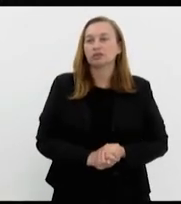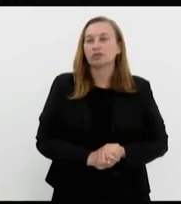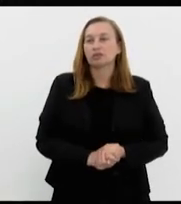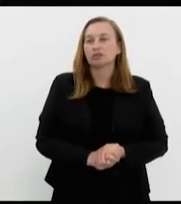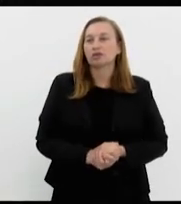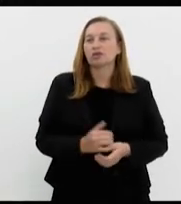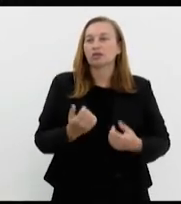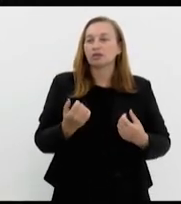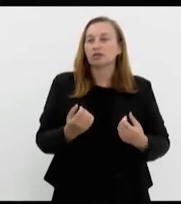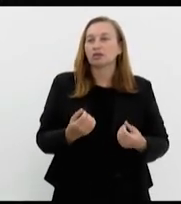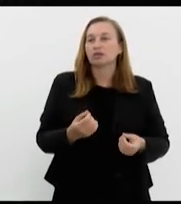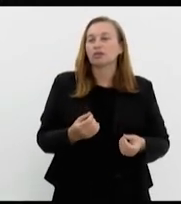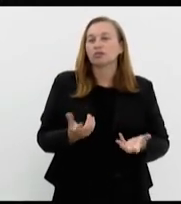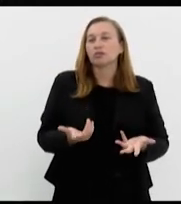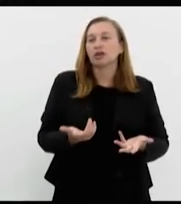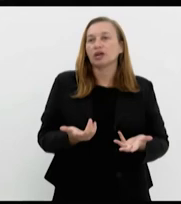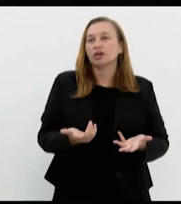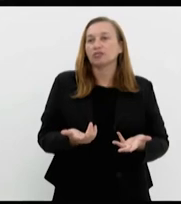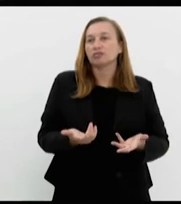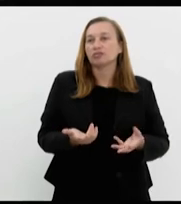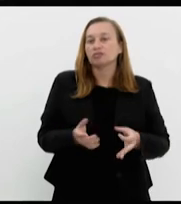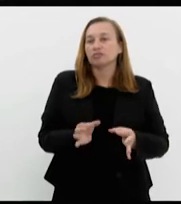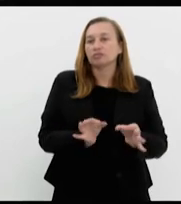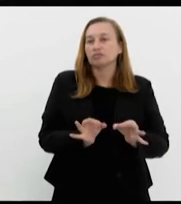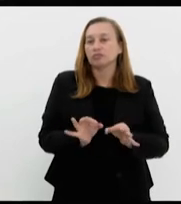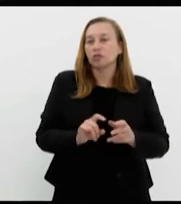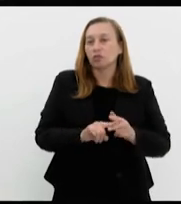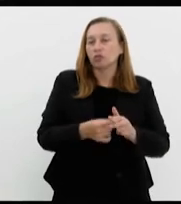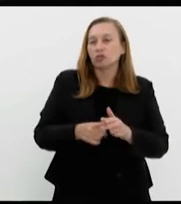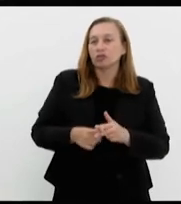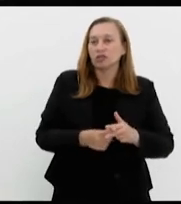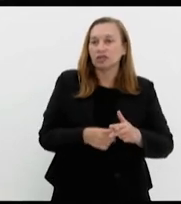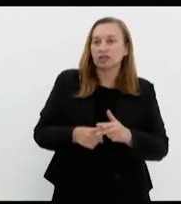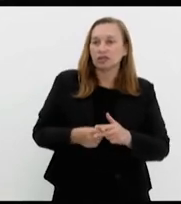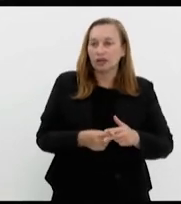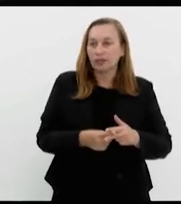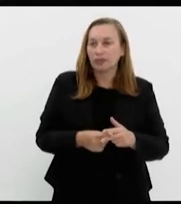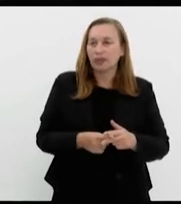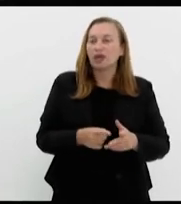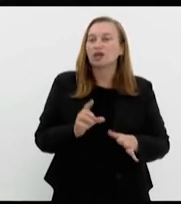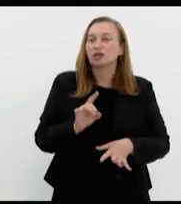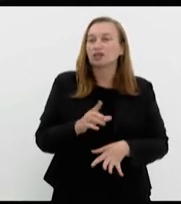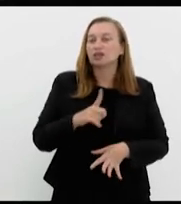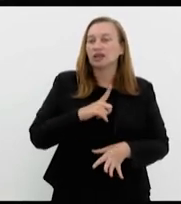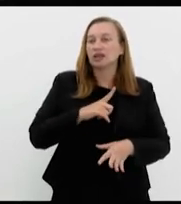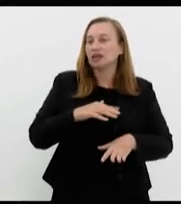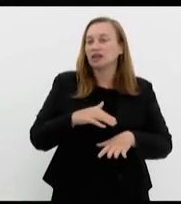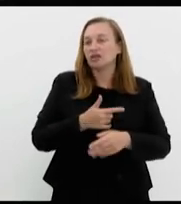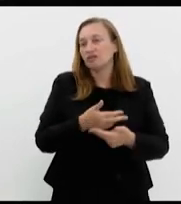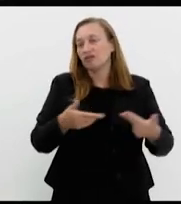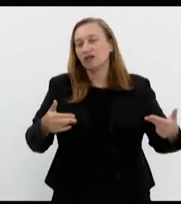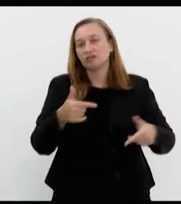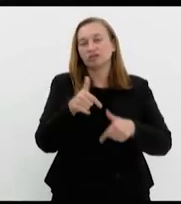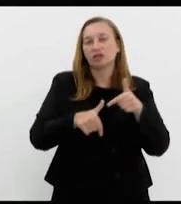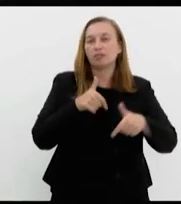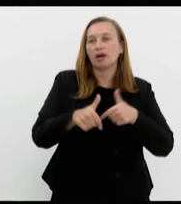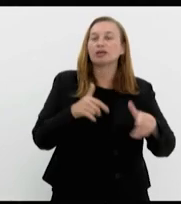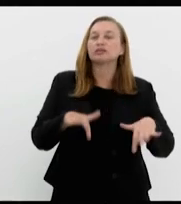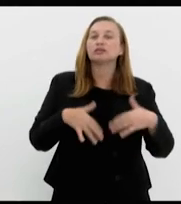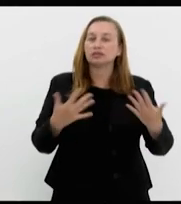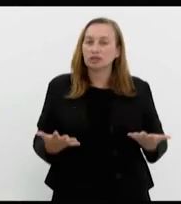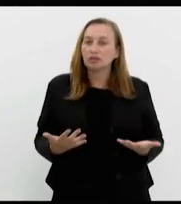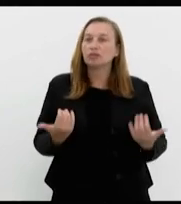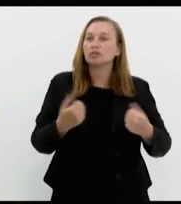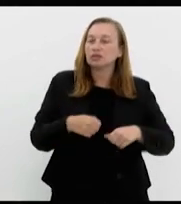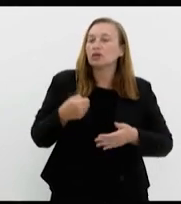e descomissionar, desmontar. Só isso geraria centenas de empregos. Então, a gente tem